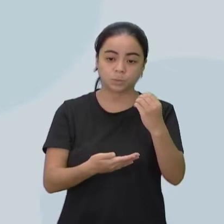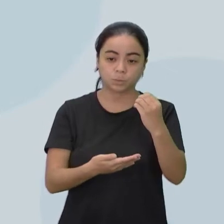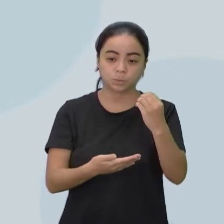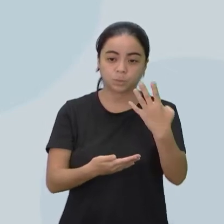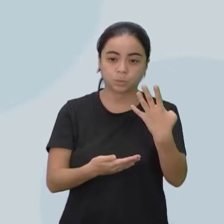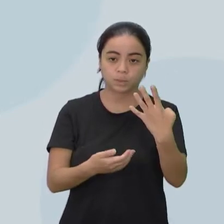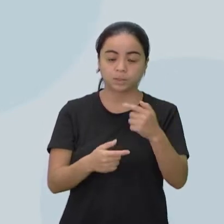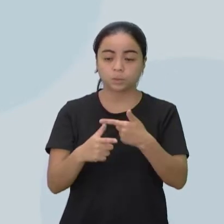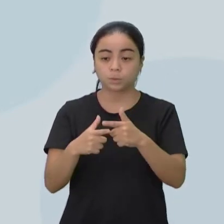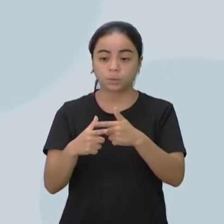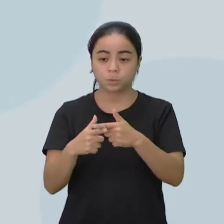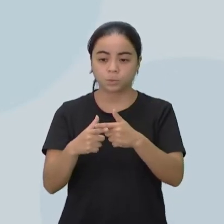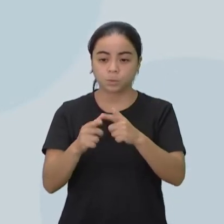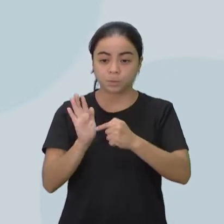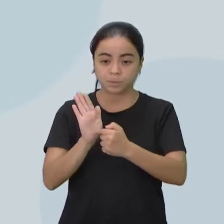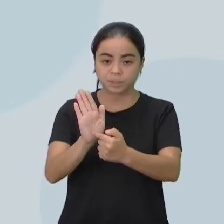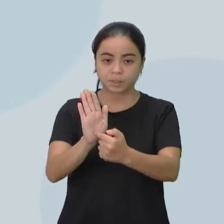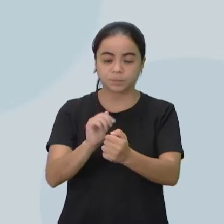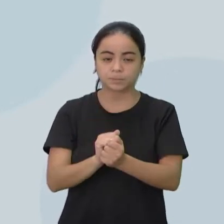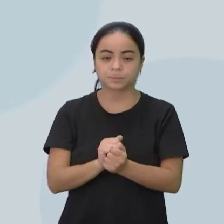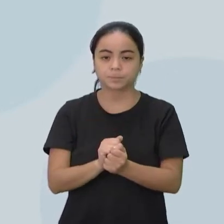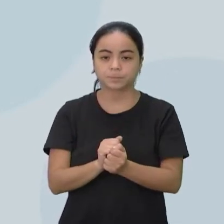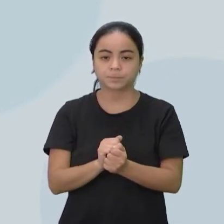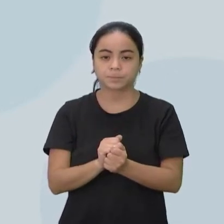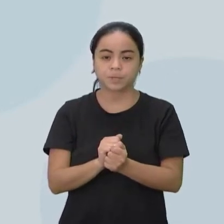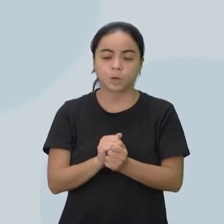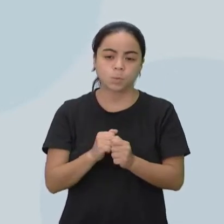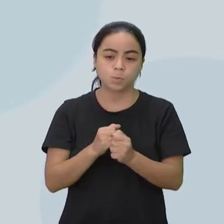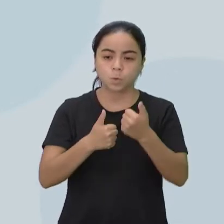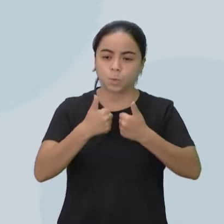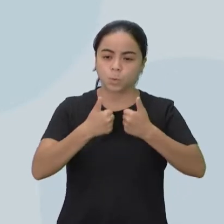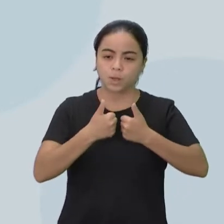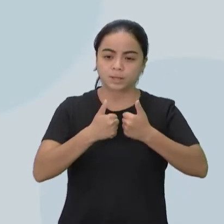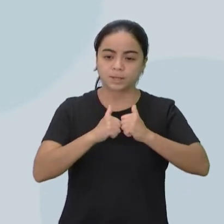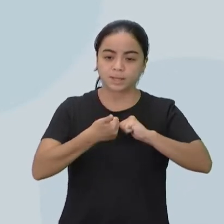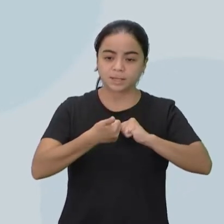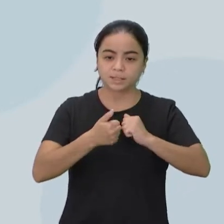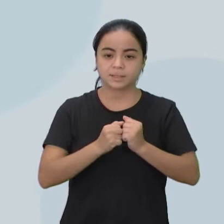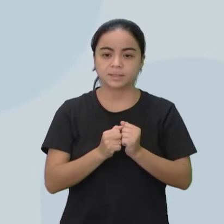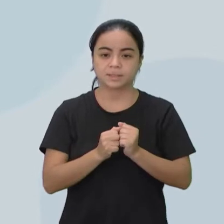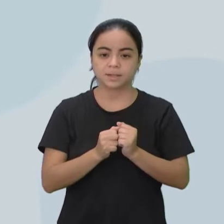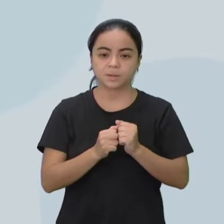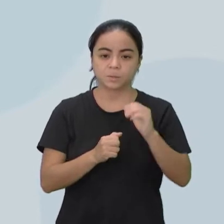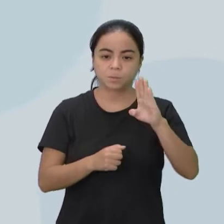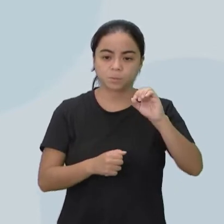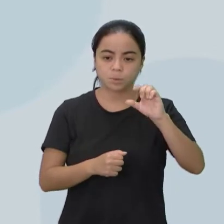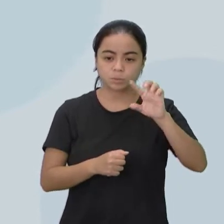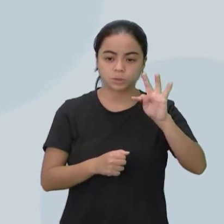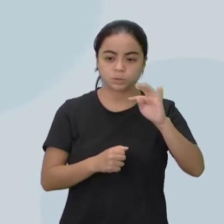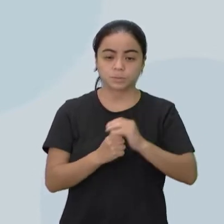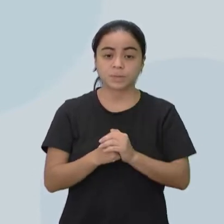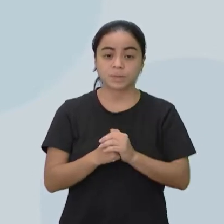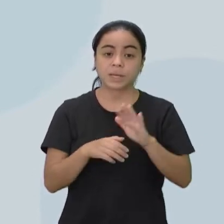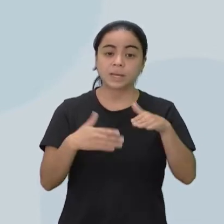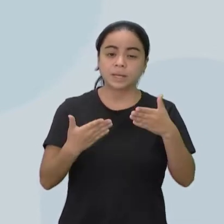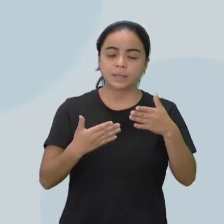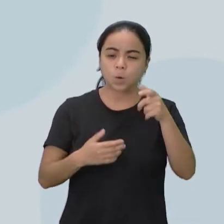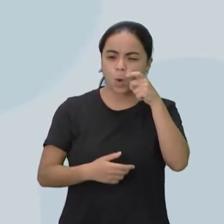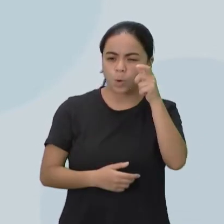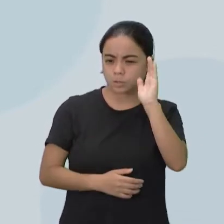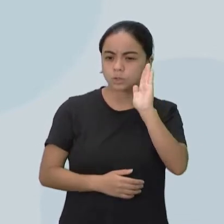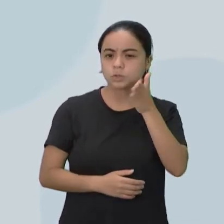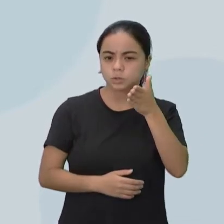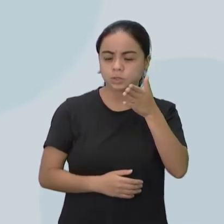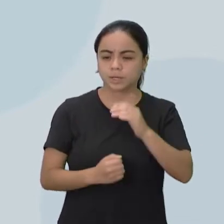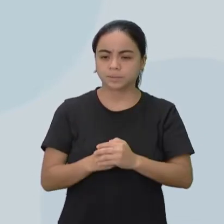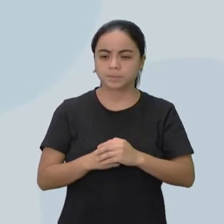problema aqui, que é sobre o atleta Usain Bolt, né? Então o problema diz o seguinte, ó, você já deve ter assistido às competições